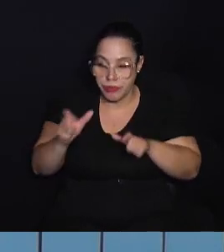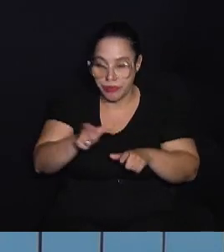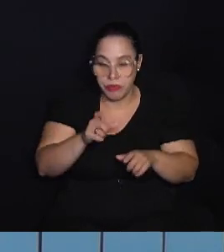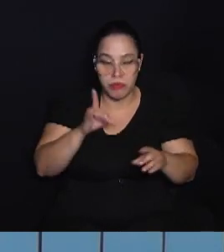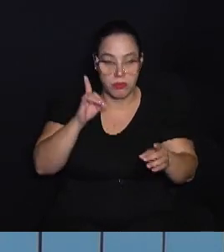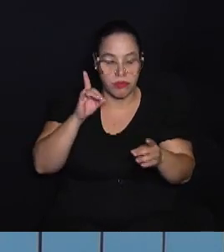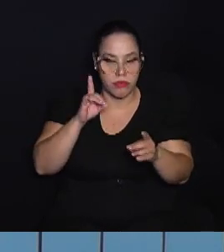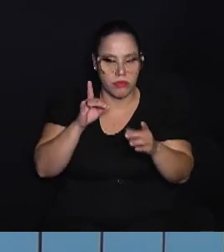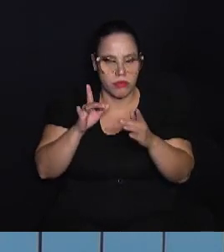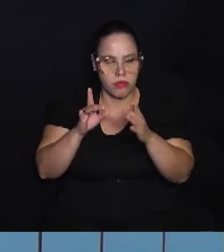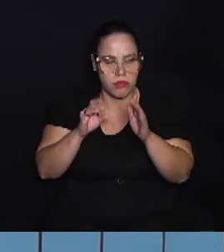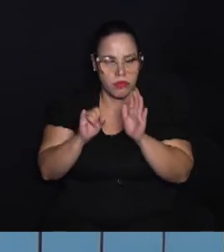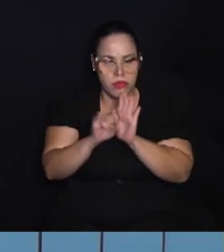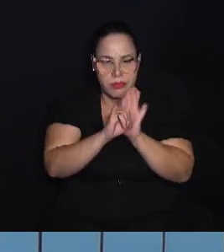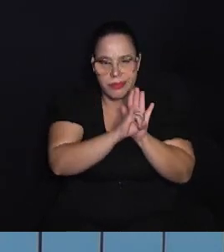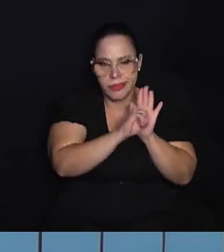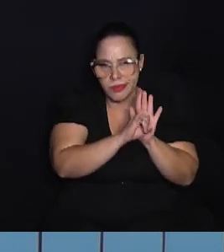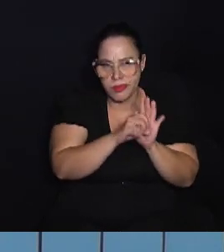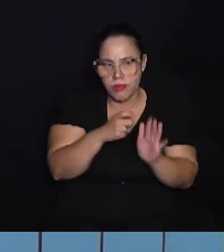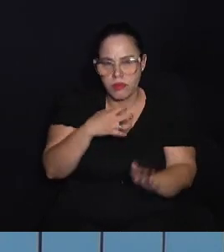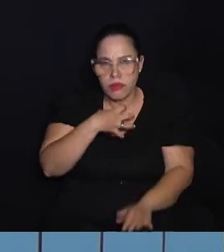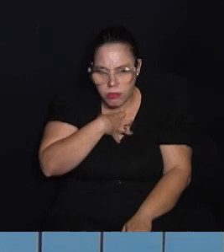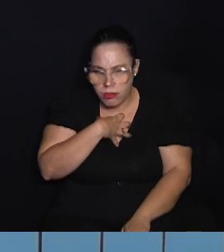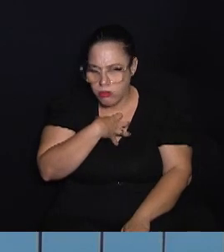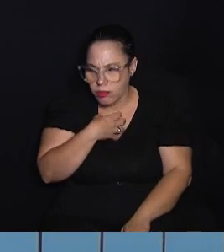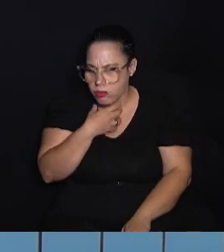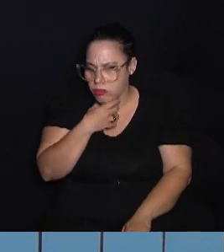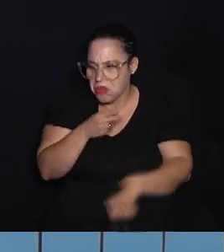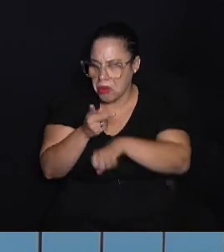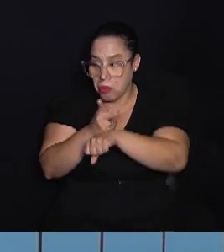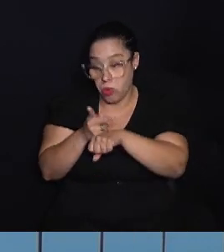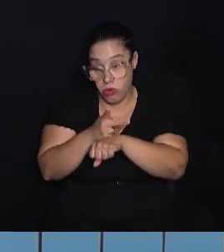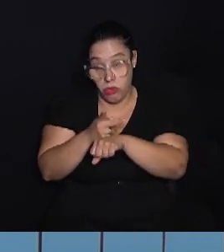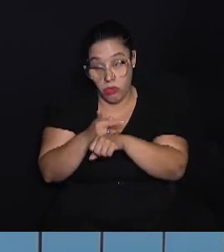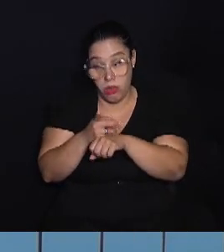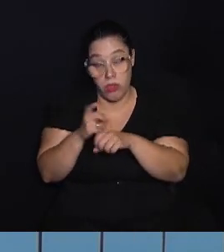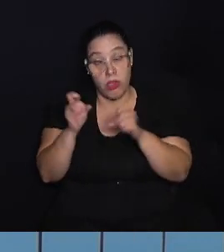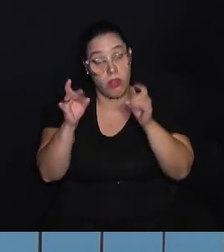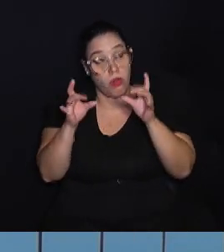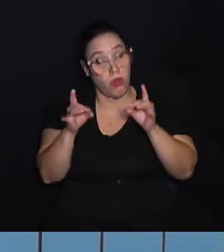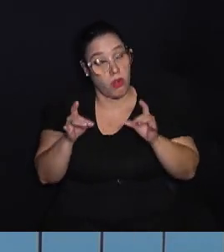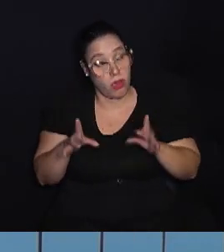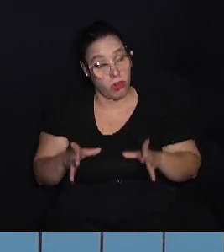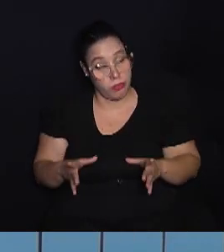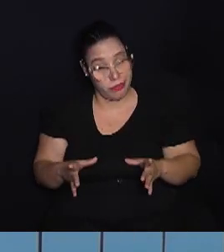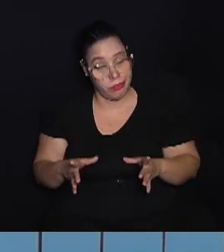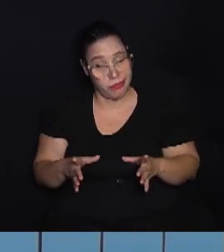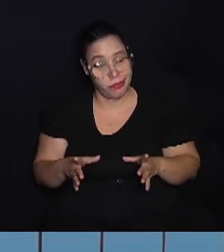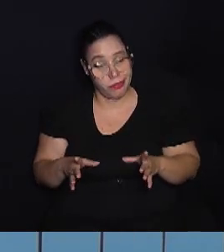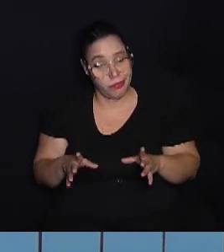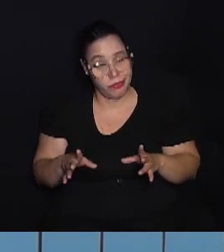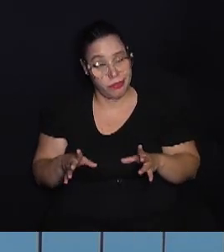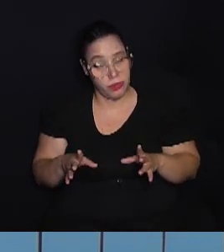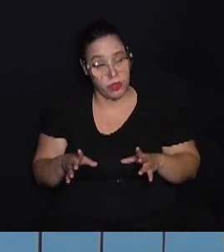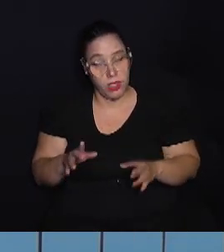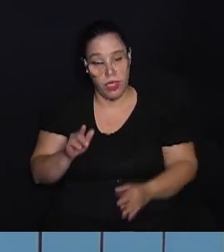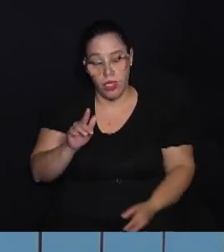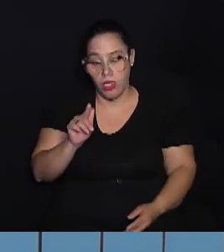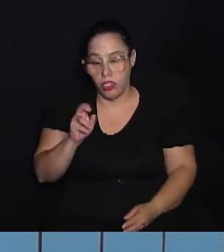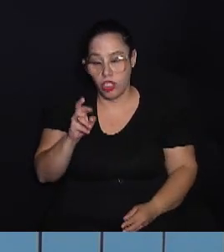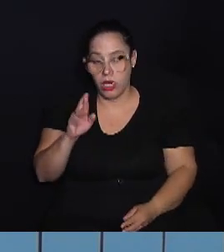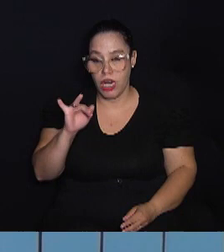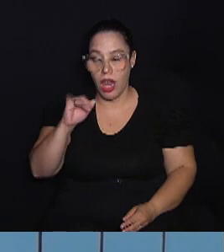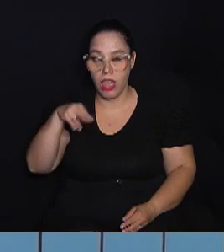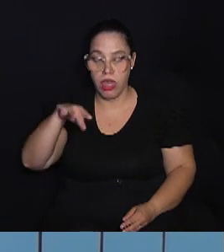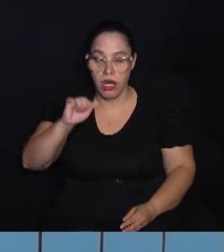ao identificarem esses sinais, esses sintomas, de procurarem um especialista mesmo no assunto, né, um geriatra,